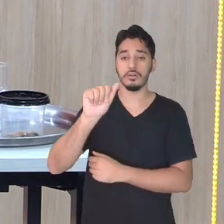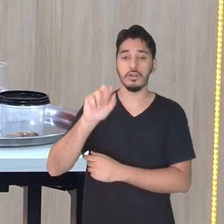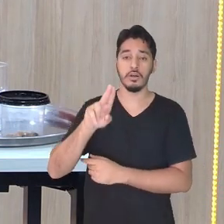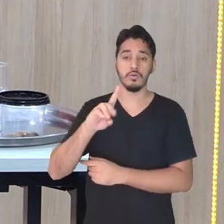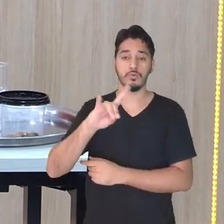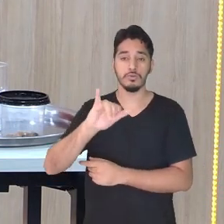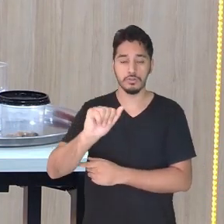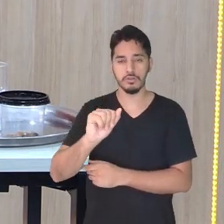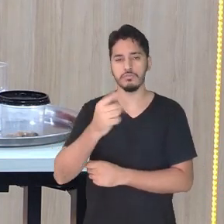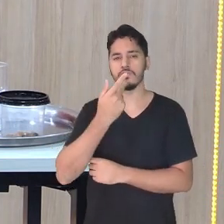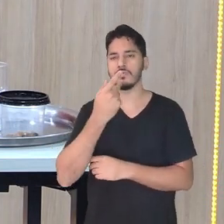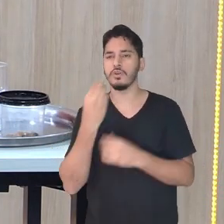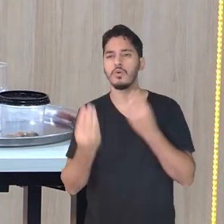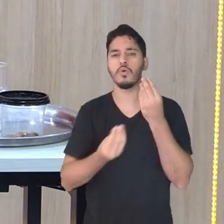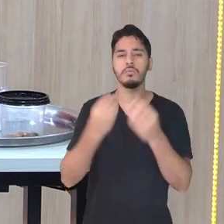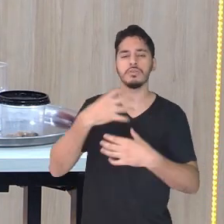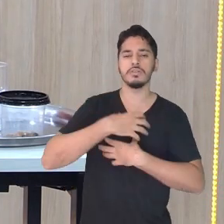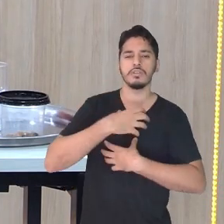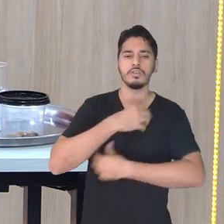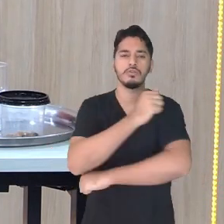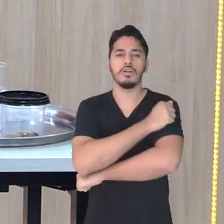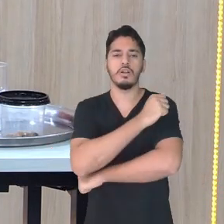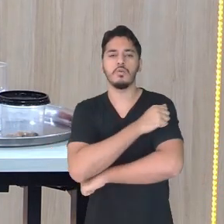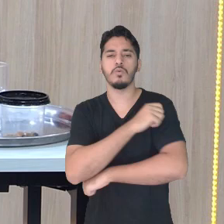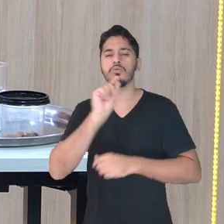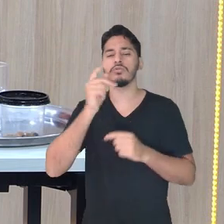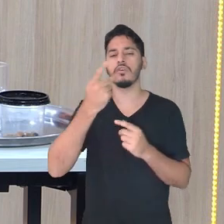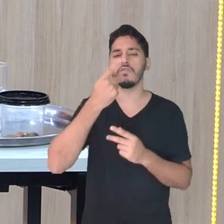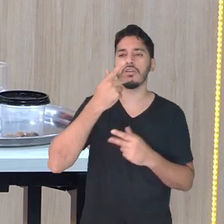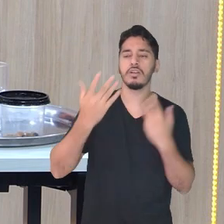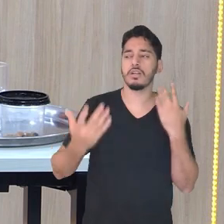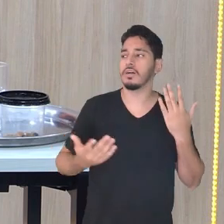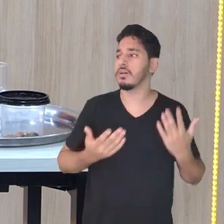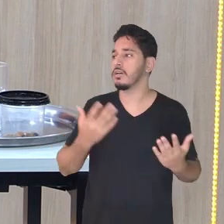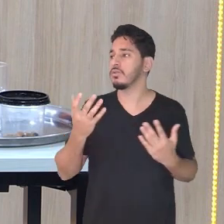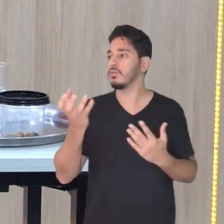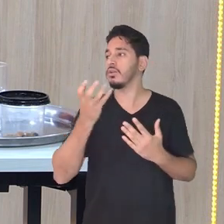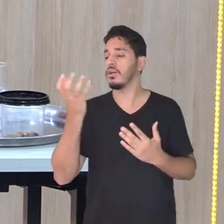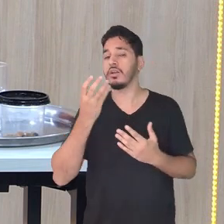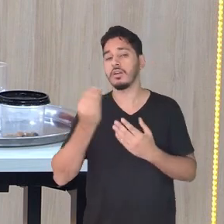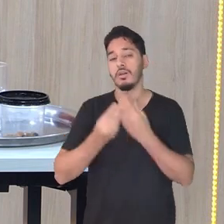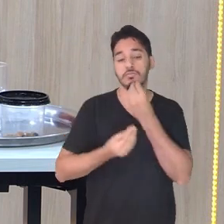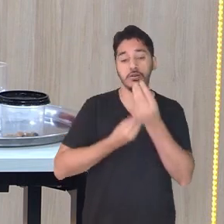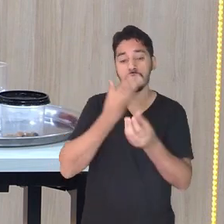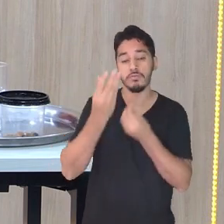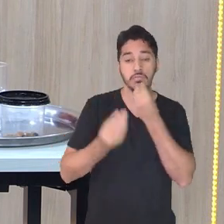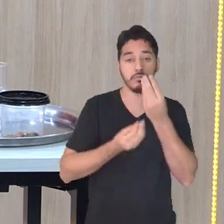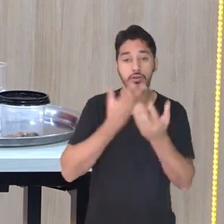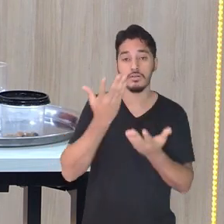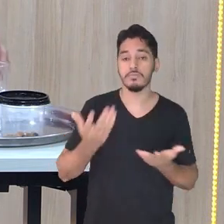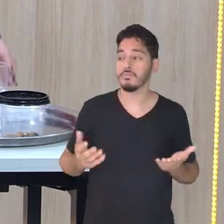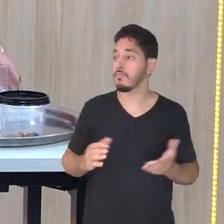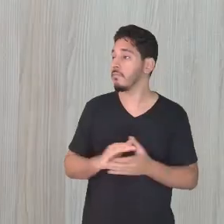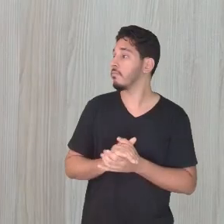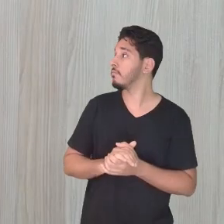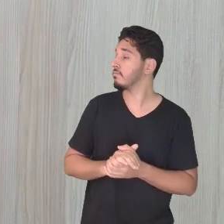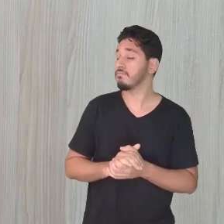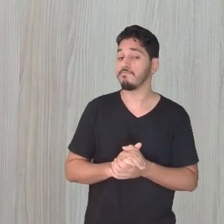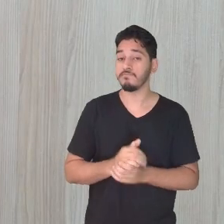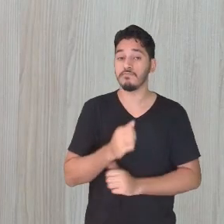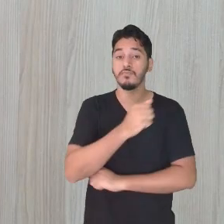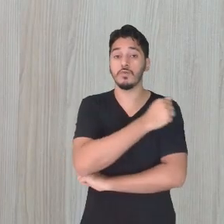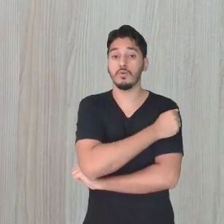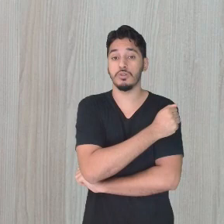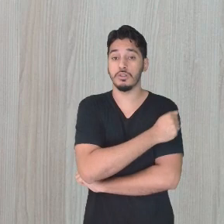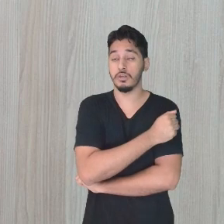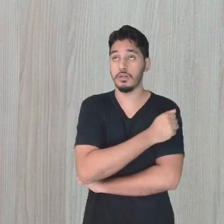chat, como é que os alunos estão, o que é que eles estão falando, o que é que ela também quer contribuir em relação ao que a gente vem falando. Os nossos alunos